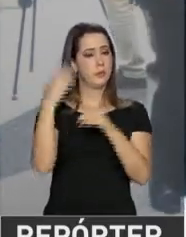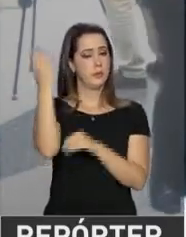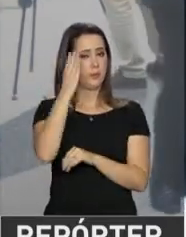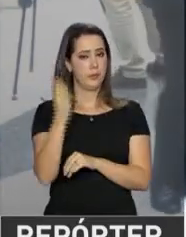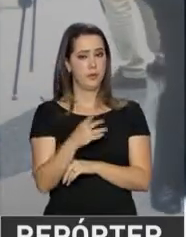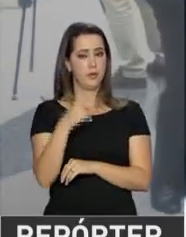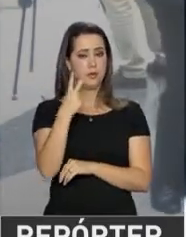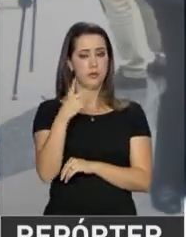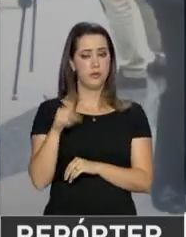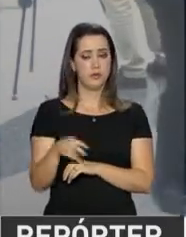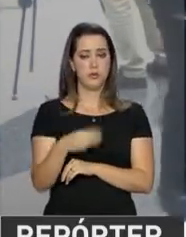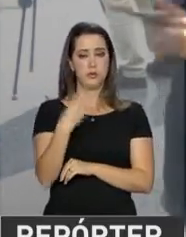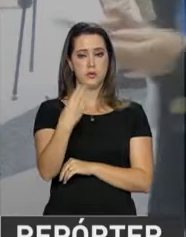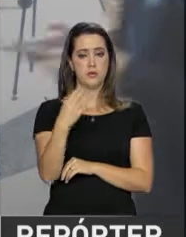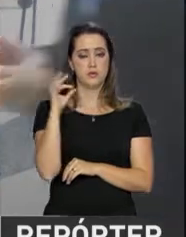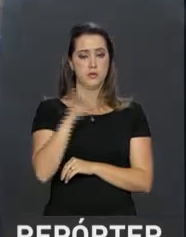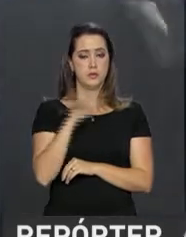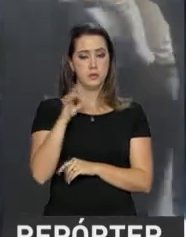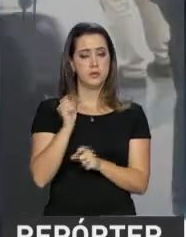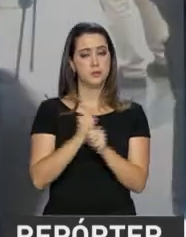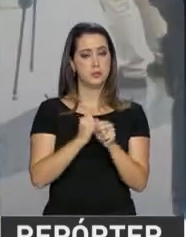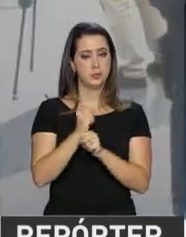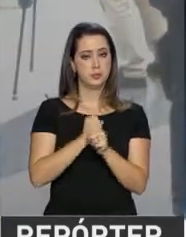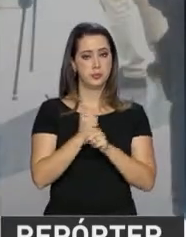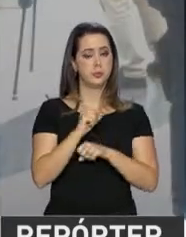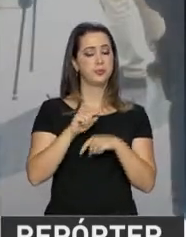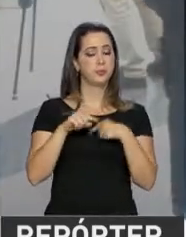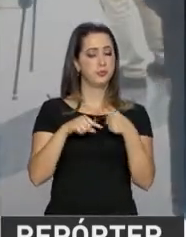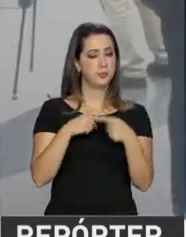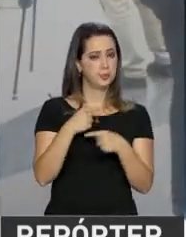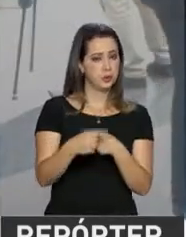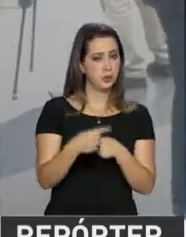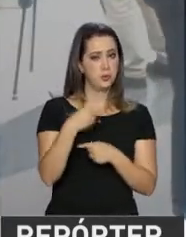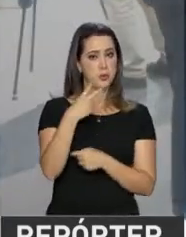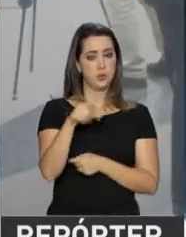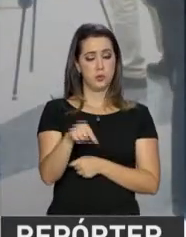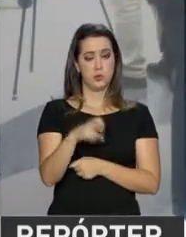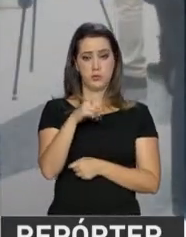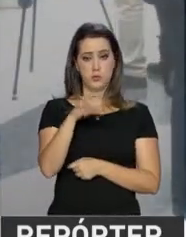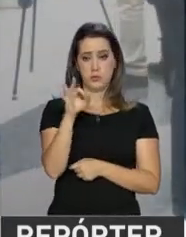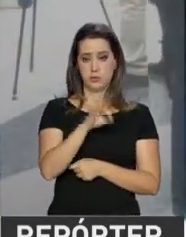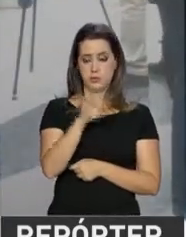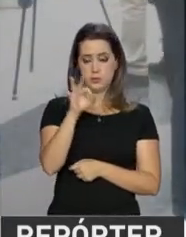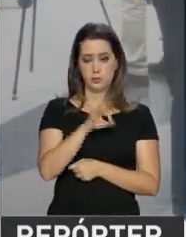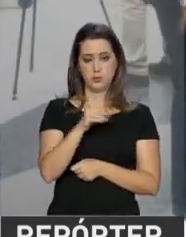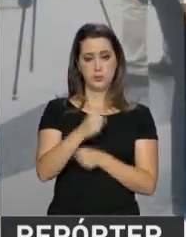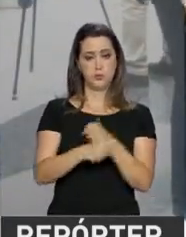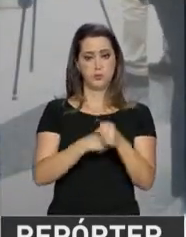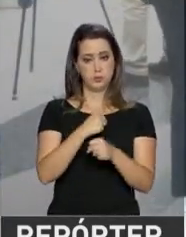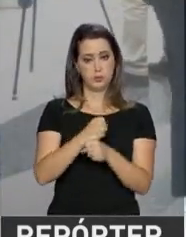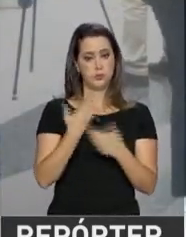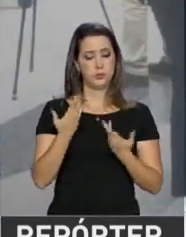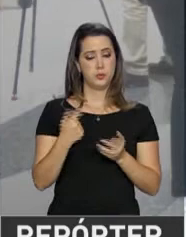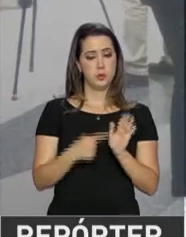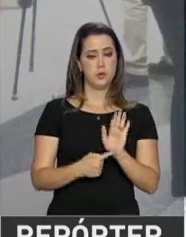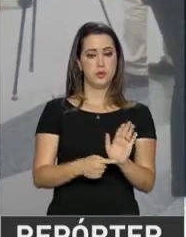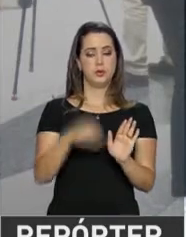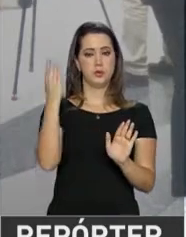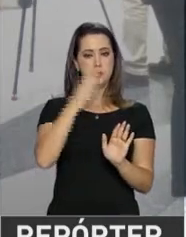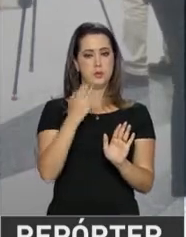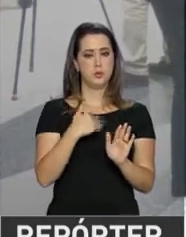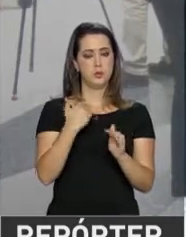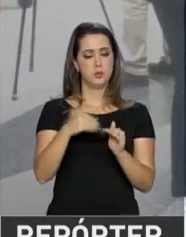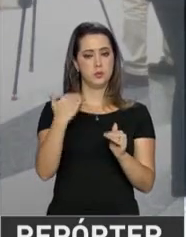de 2,3% neste ano e de 2,5% no ano que vem, mostram que o país foi uma das nações